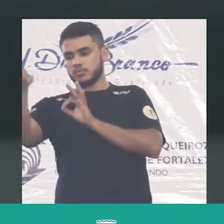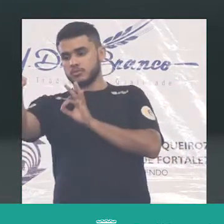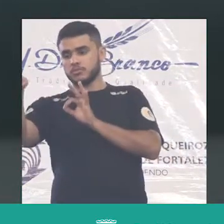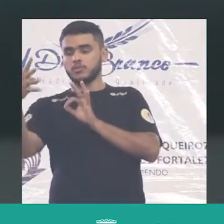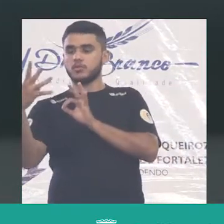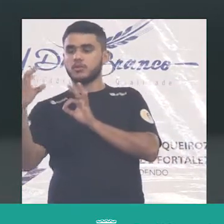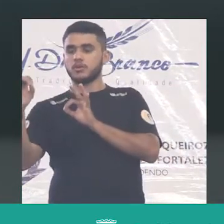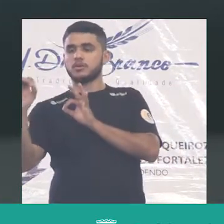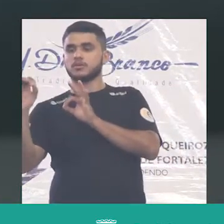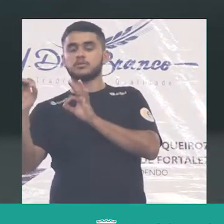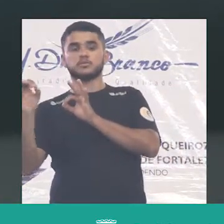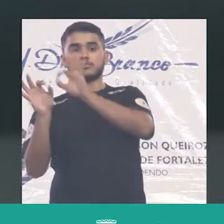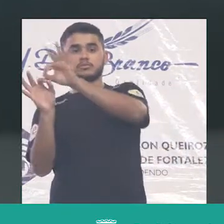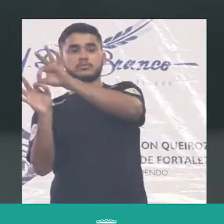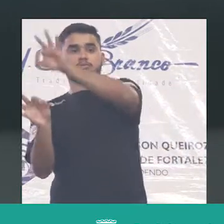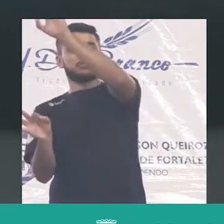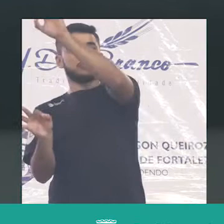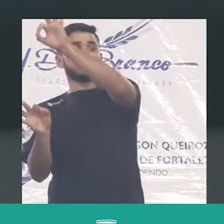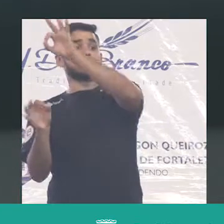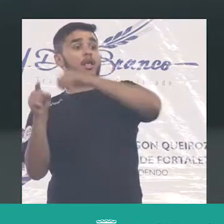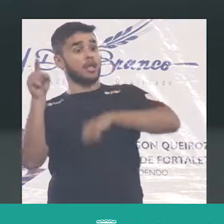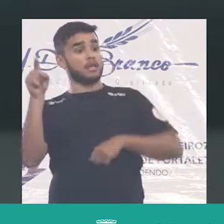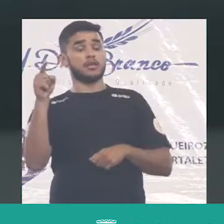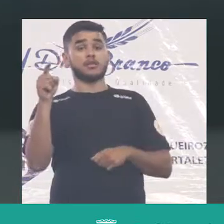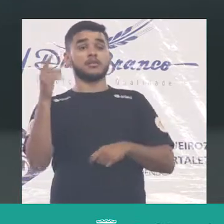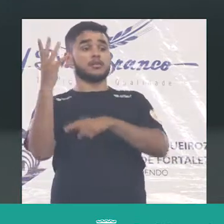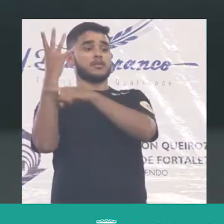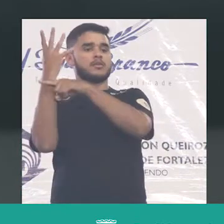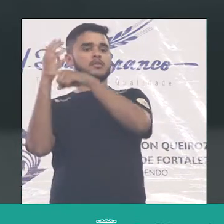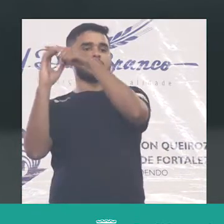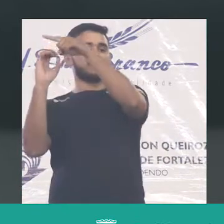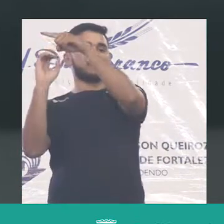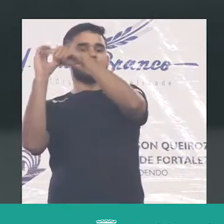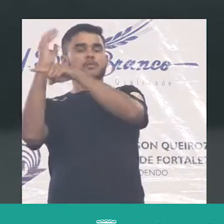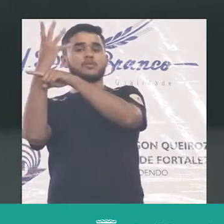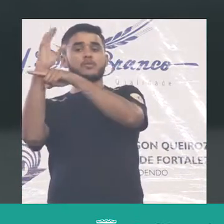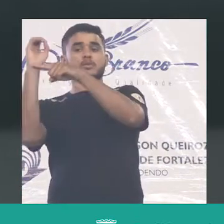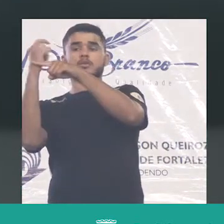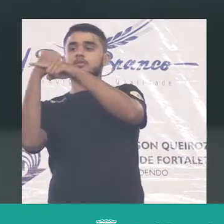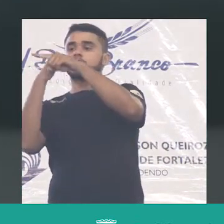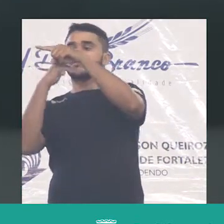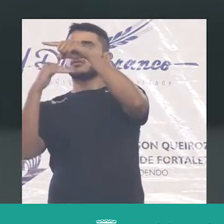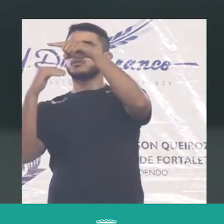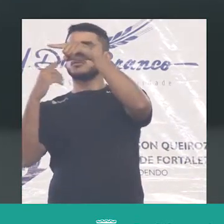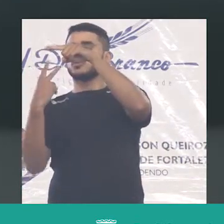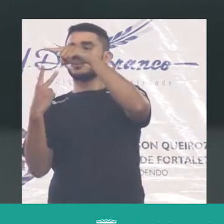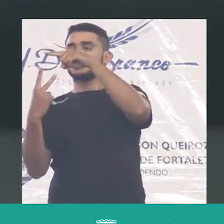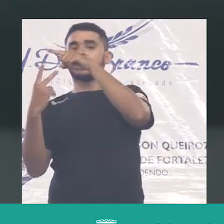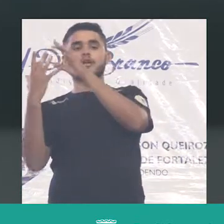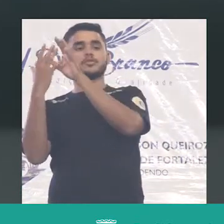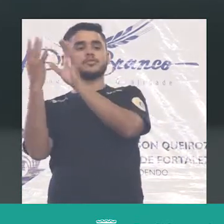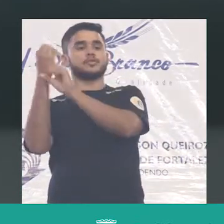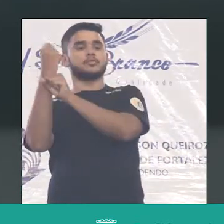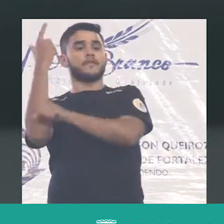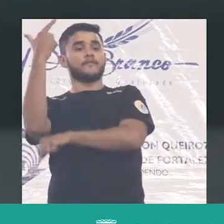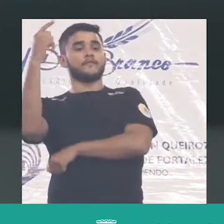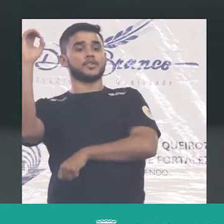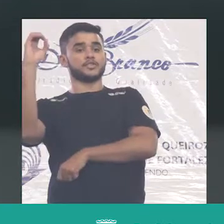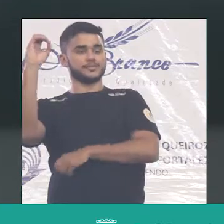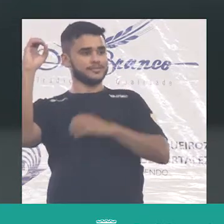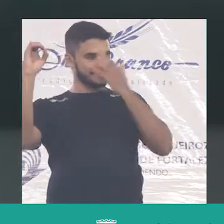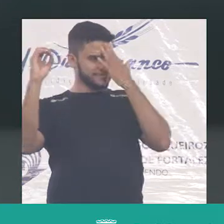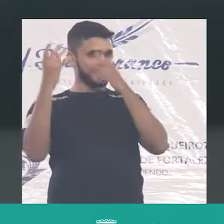40, e a altura, que era x sobre 2, vai valer apenas quanto? 20.